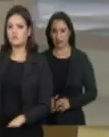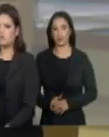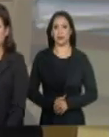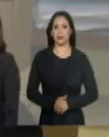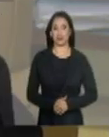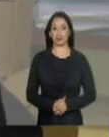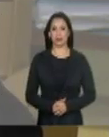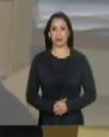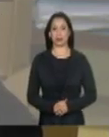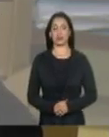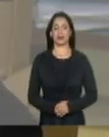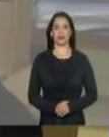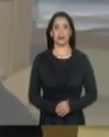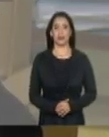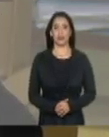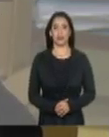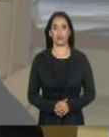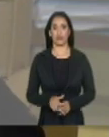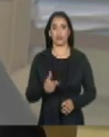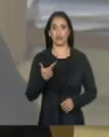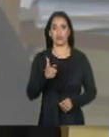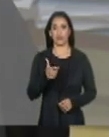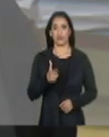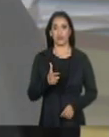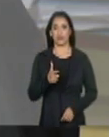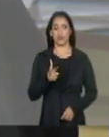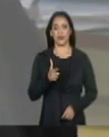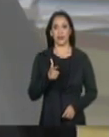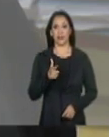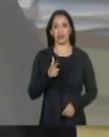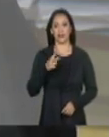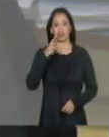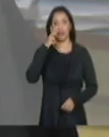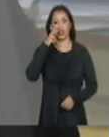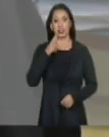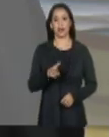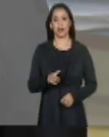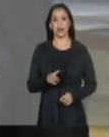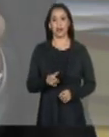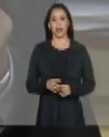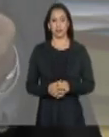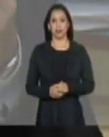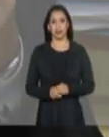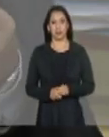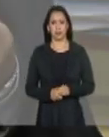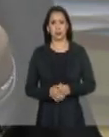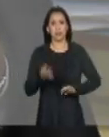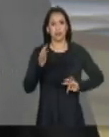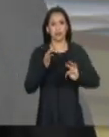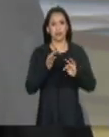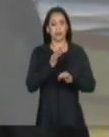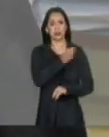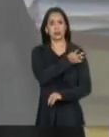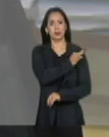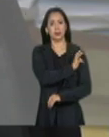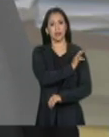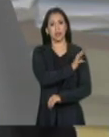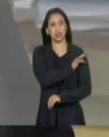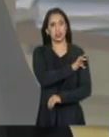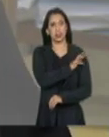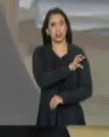E não é nenhuma constatação. Por quê? Porque usa-se, e é uma técnica, governing through